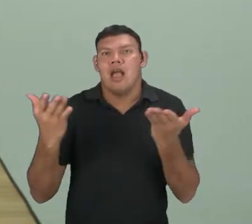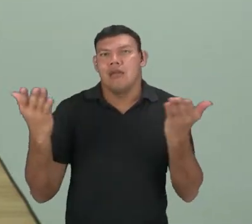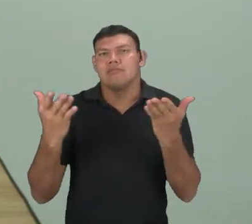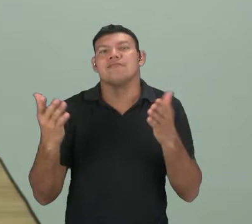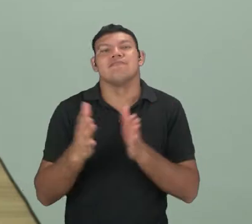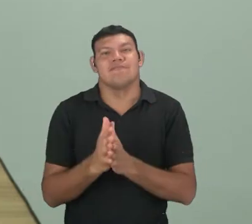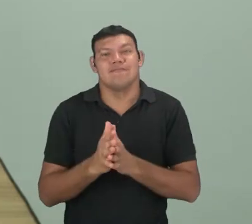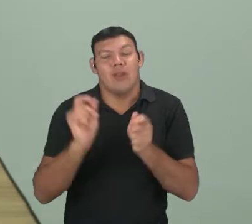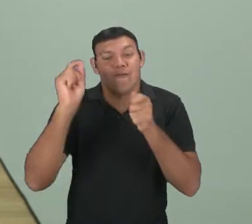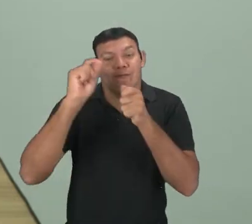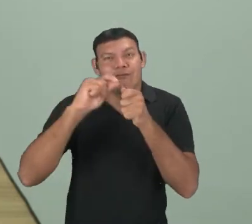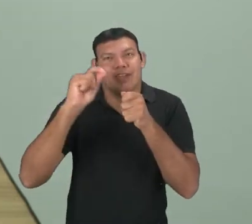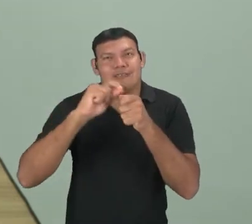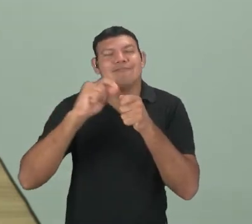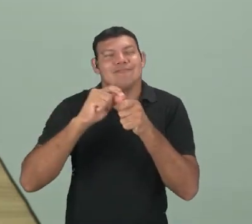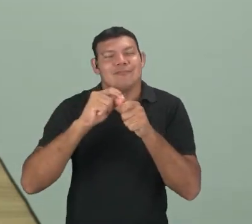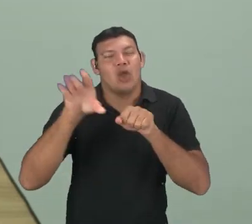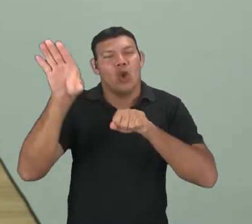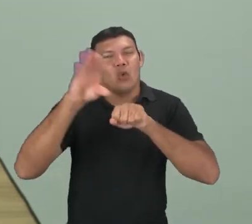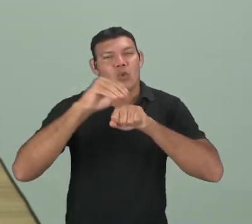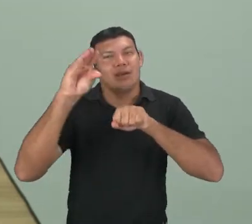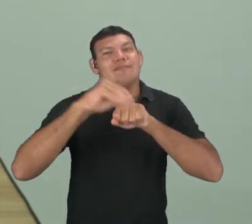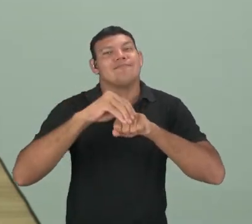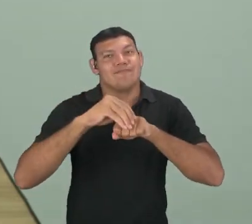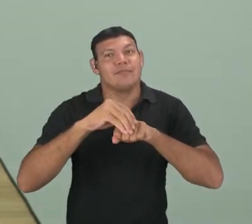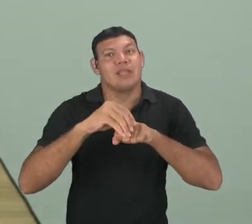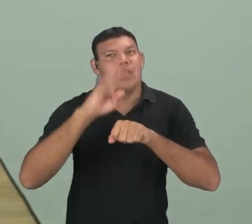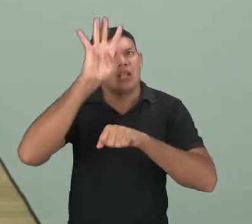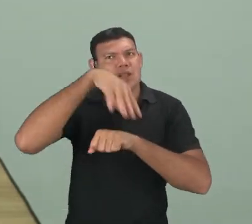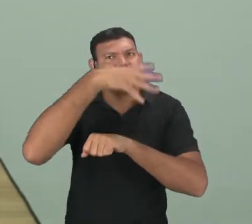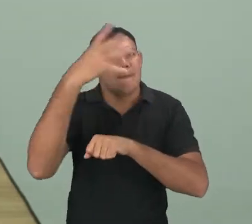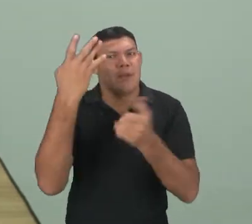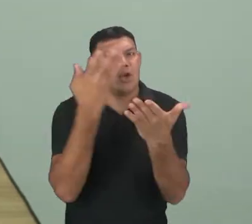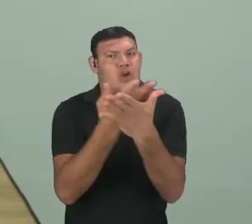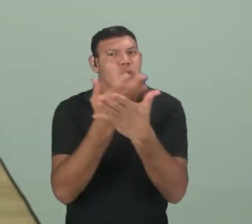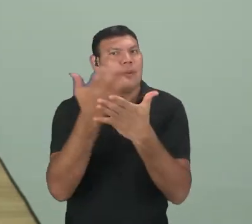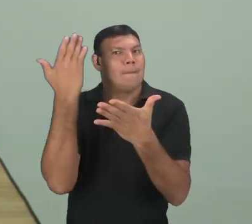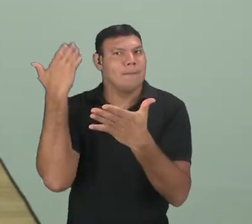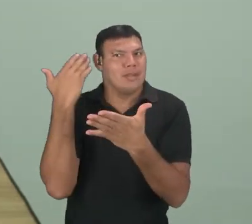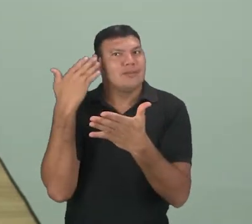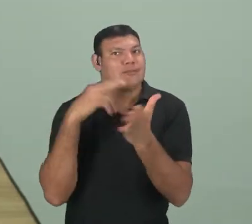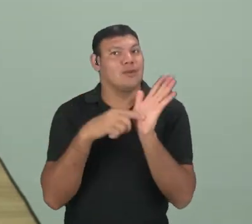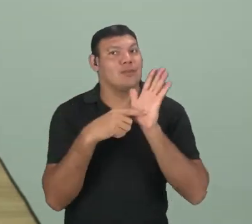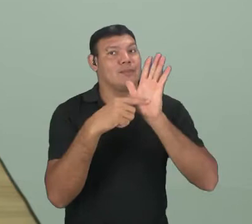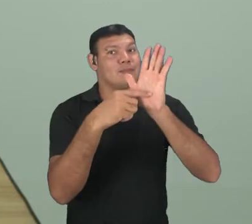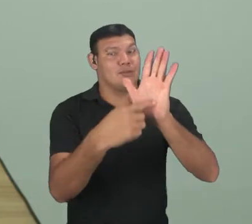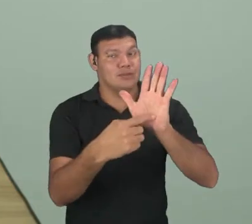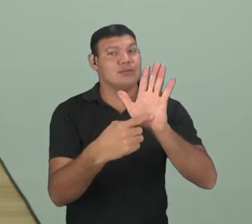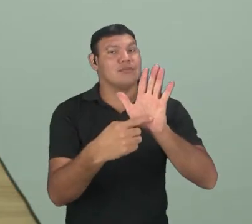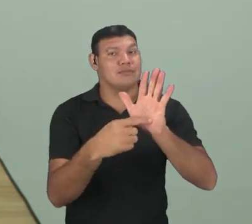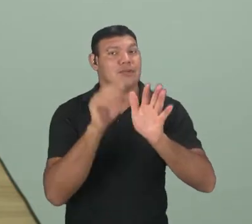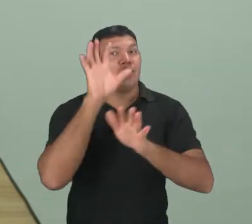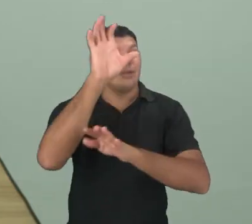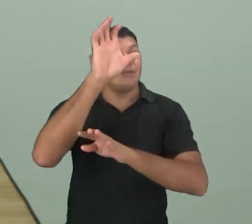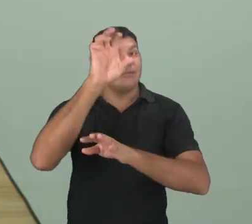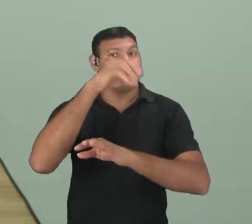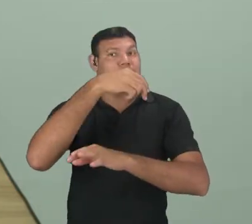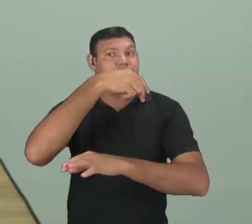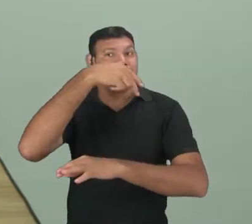um pouco de construir. Na tabela da aula passada, eu mostrei a região, as cidades e capitais da